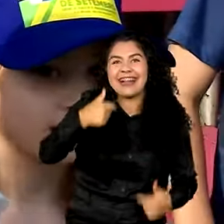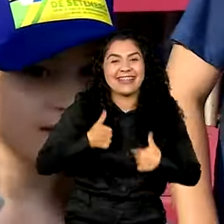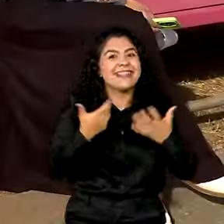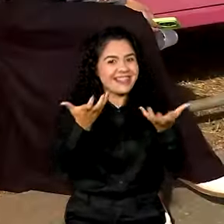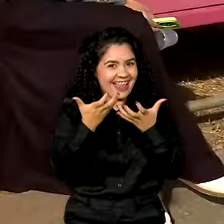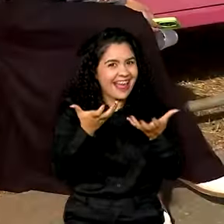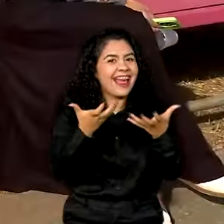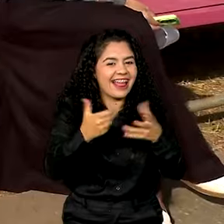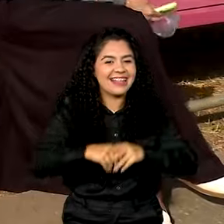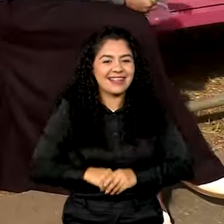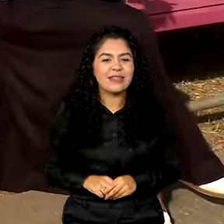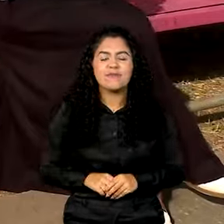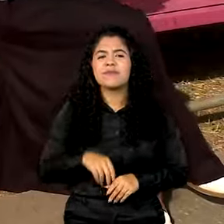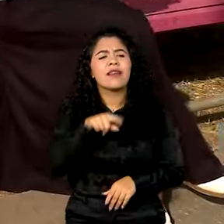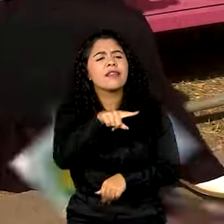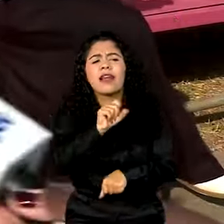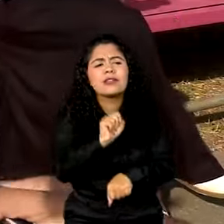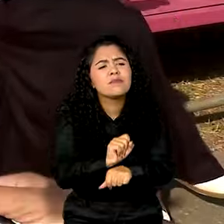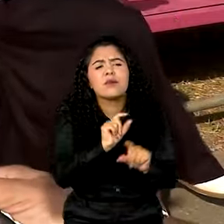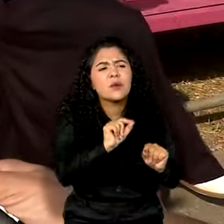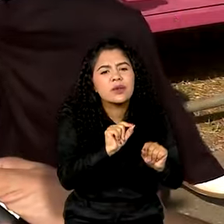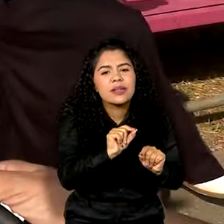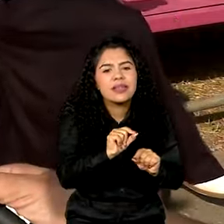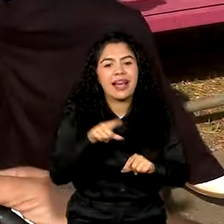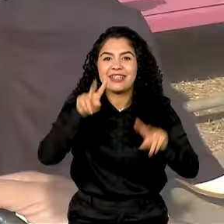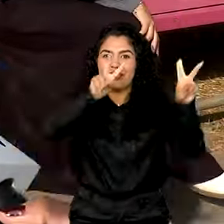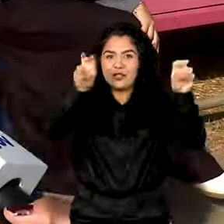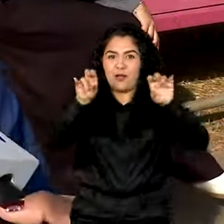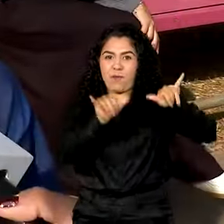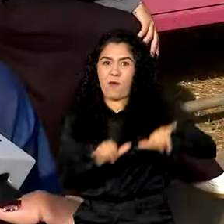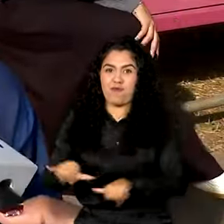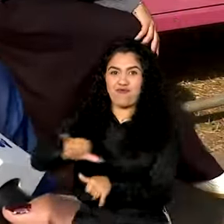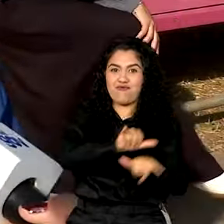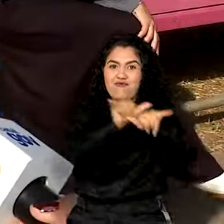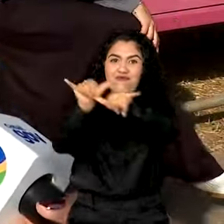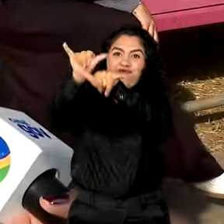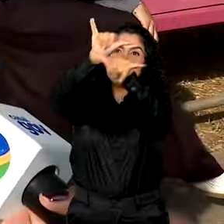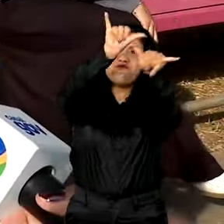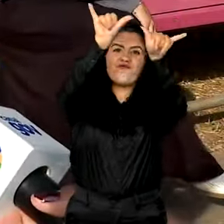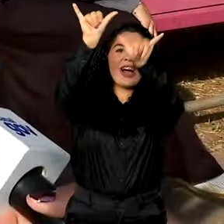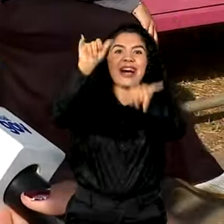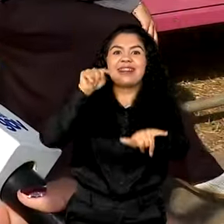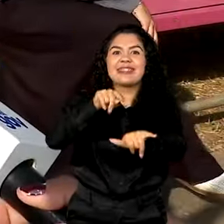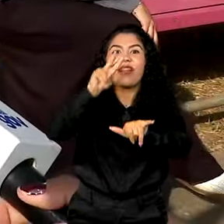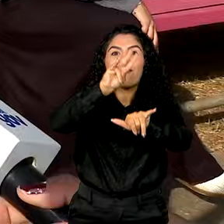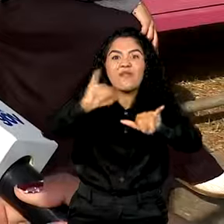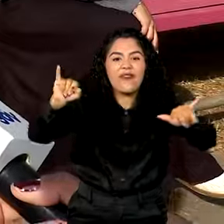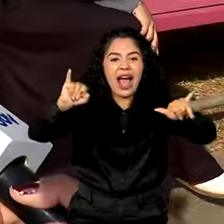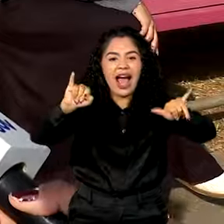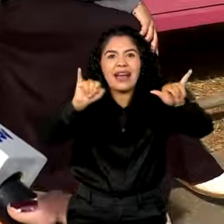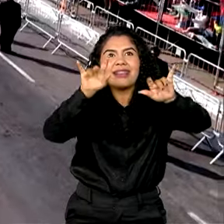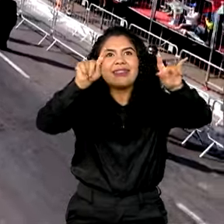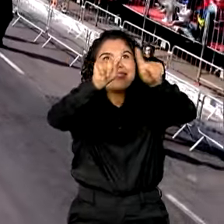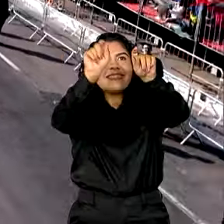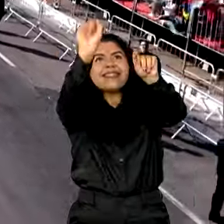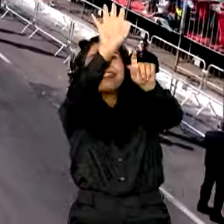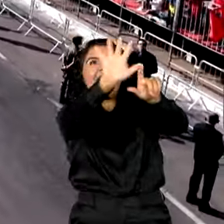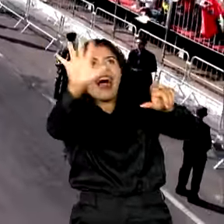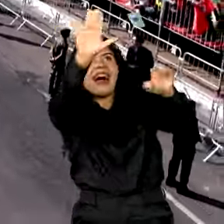quero ver. O que, que você está esperando desse desfile? A quadrilha da fumaça, porque eles vão fazer um desenho com fumaça lá em cima.